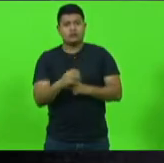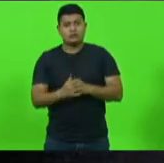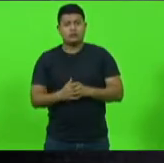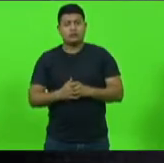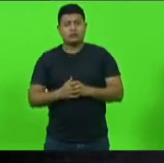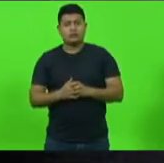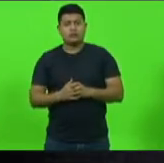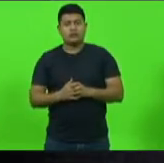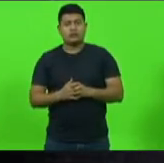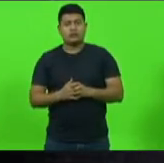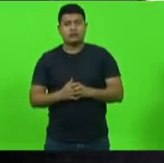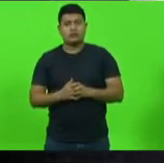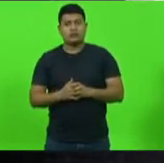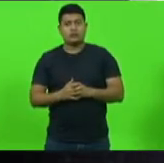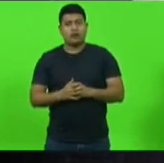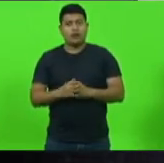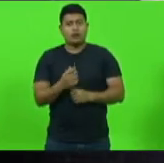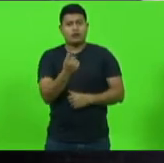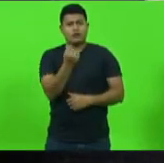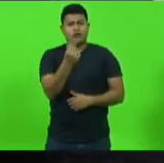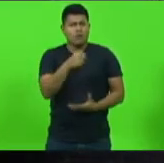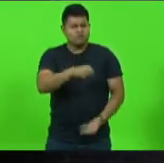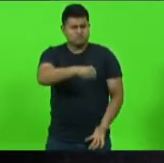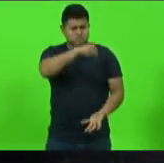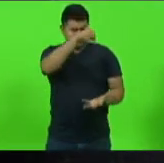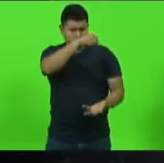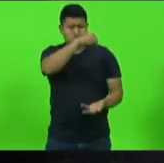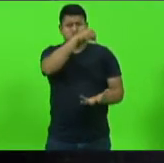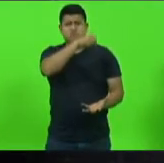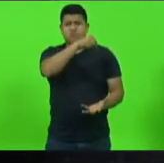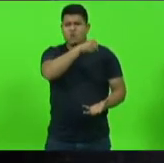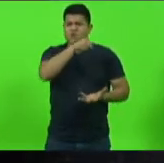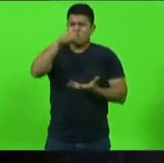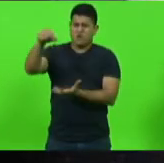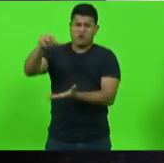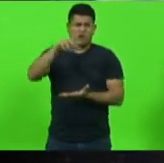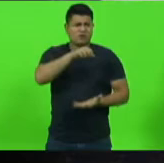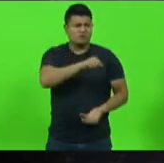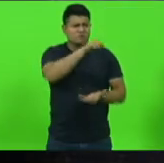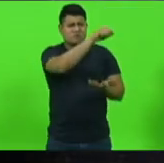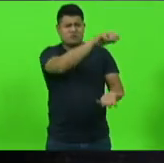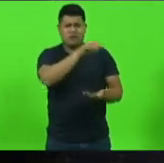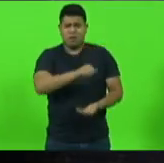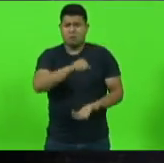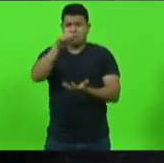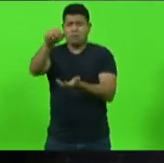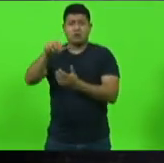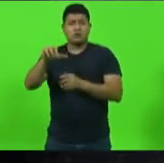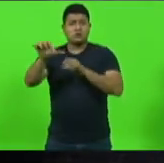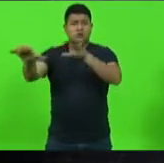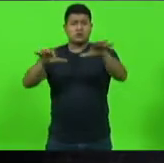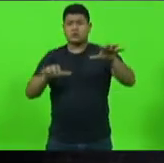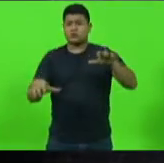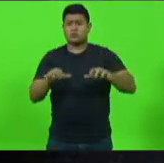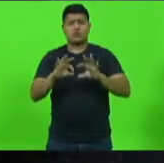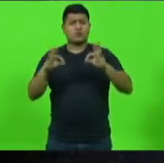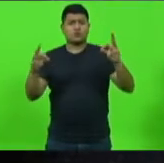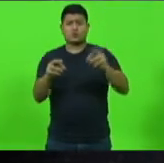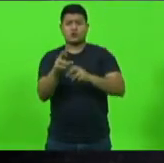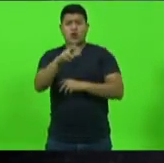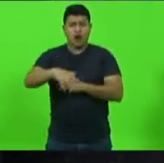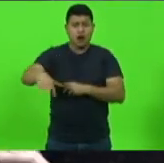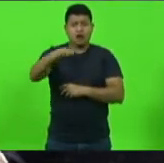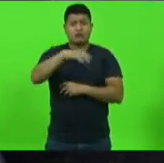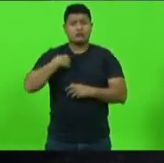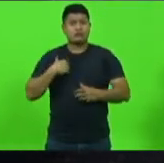É sacos de dinheiro sendo distribuídos por todas as regiões de Santa Catarina. É